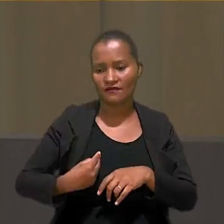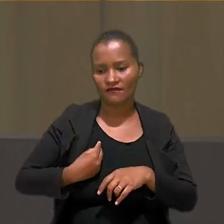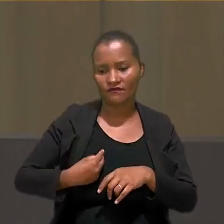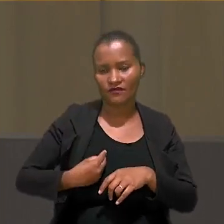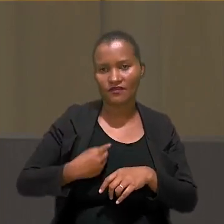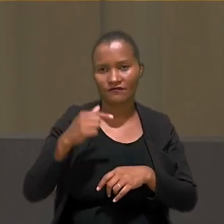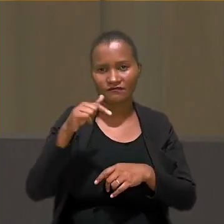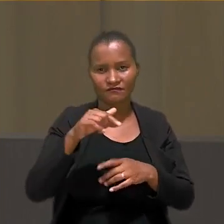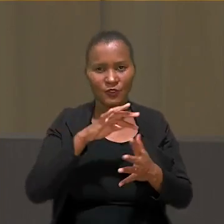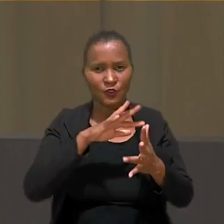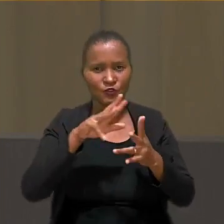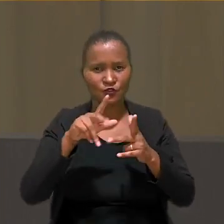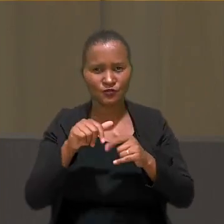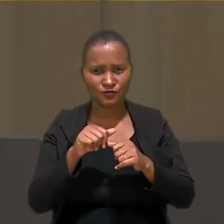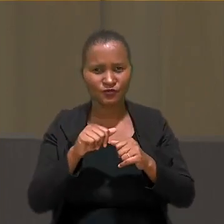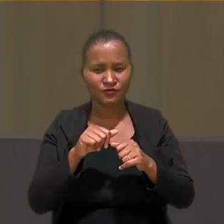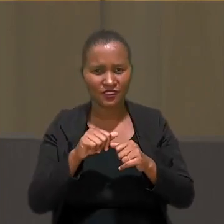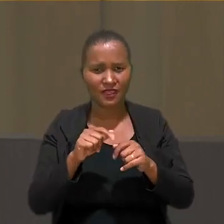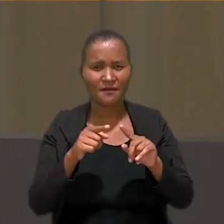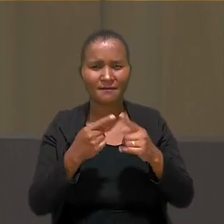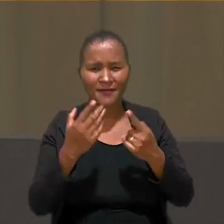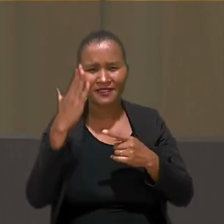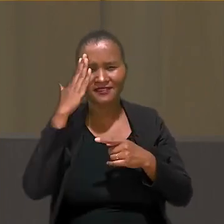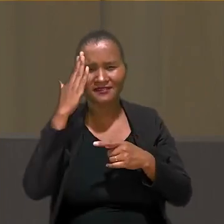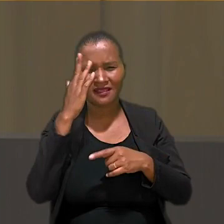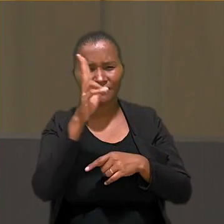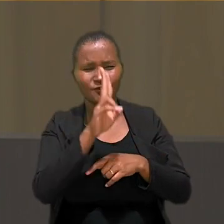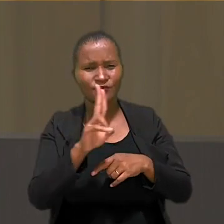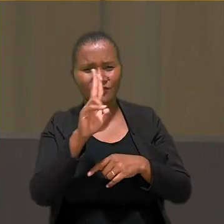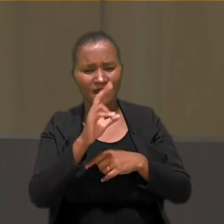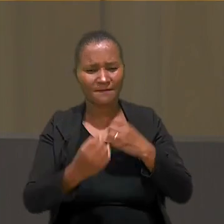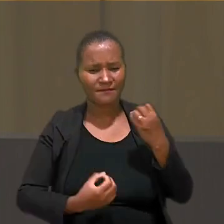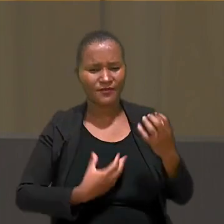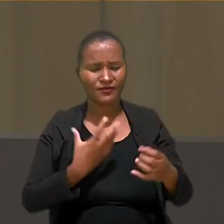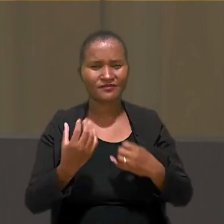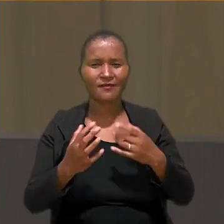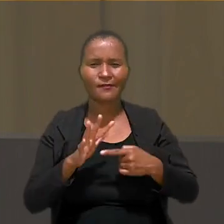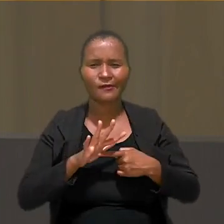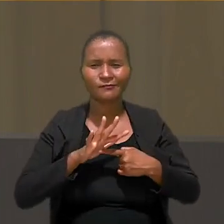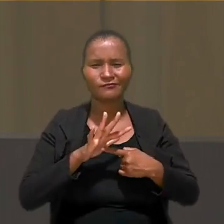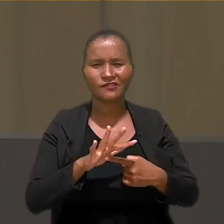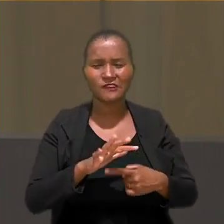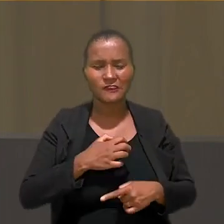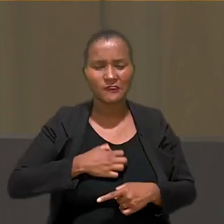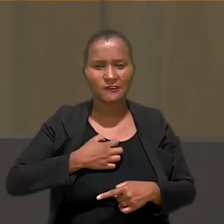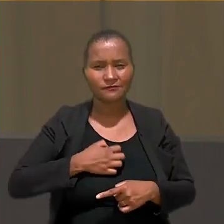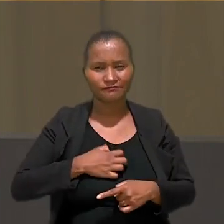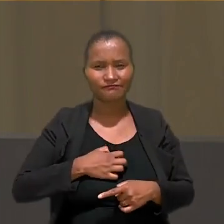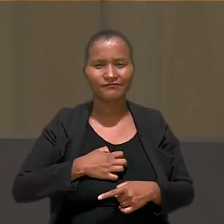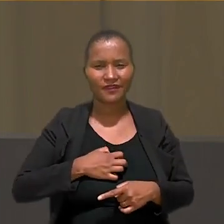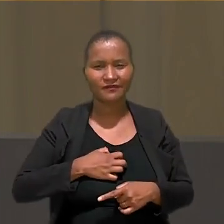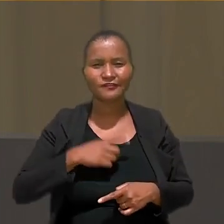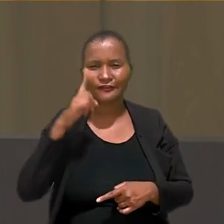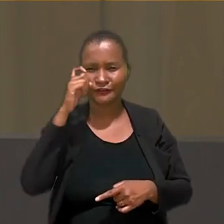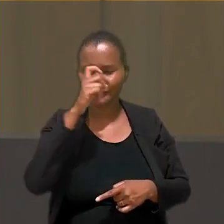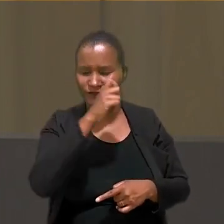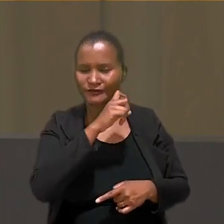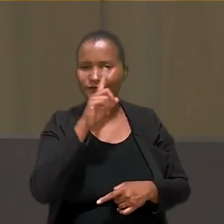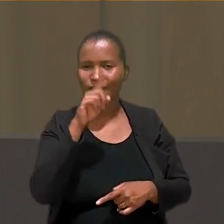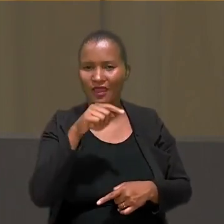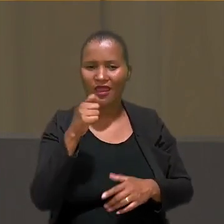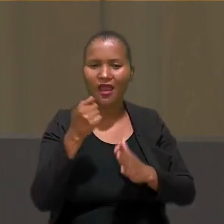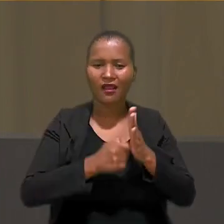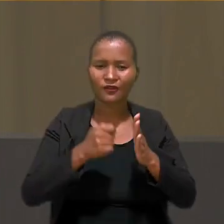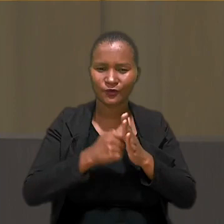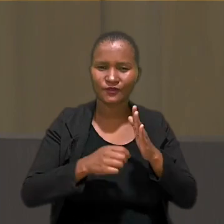este mundo com maior densidade, mas sabe utilizar a poesia para expressar a sua indignação. O quão difícil é a batalha da